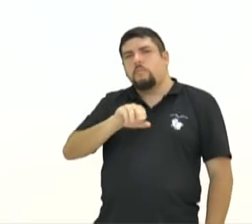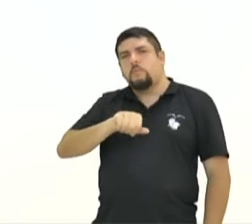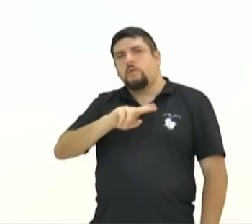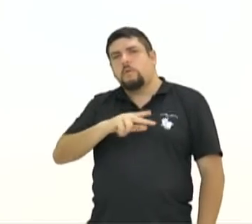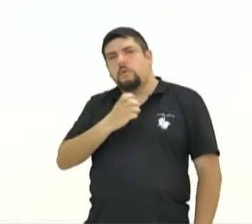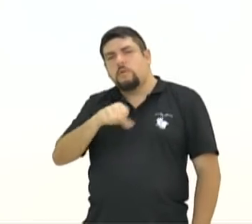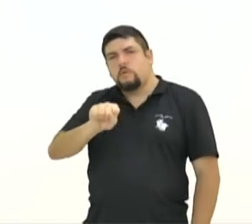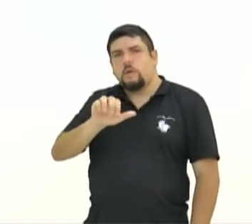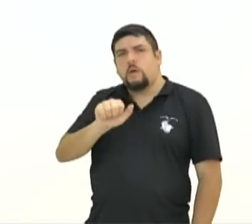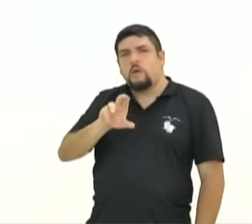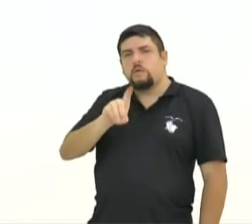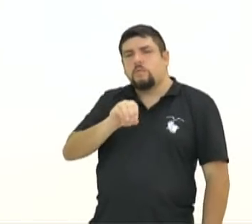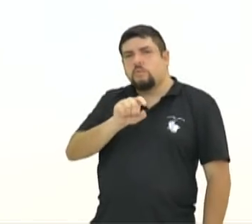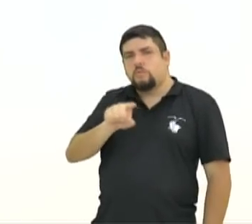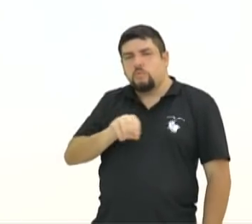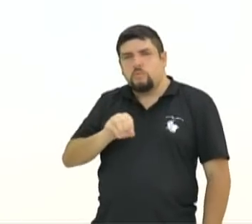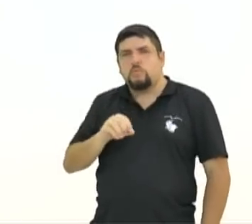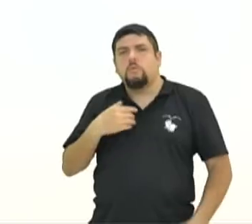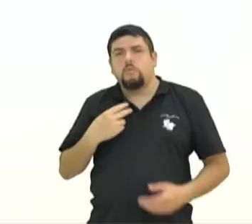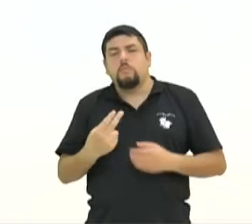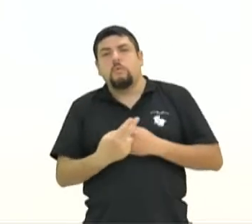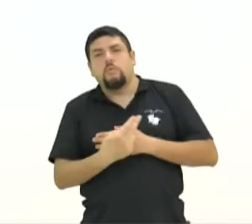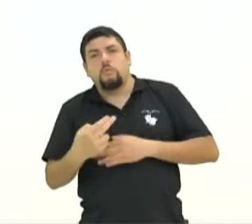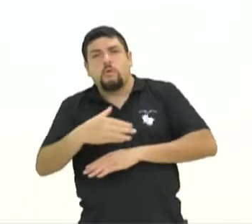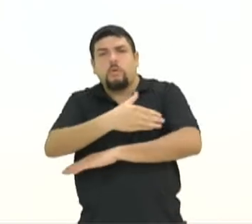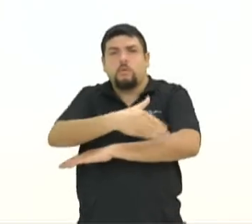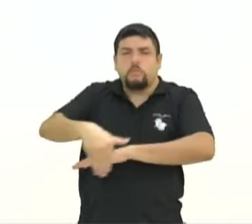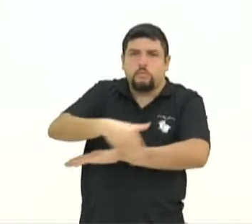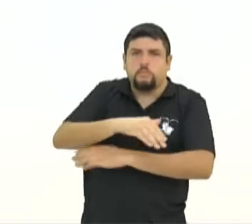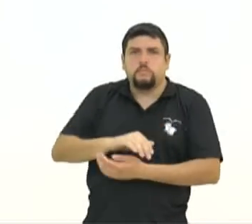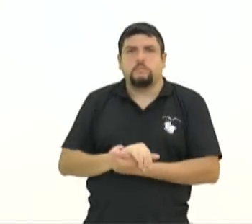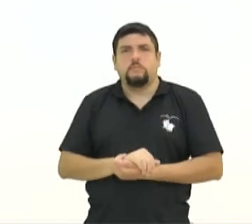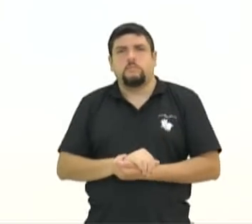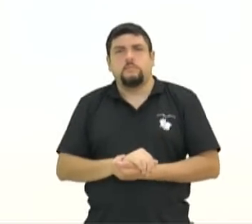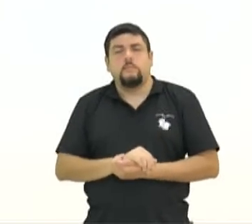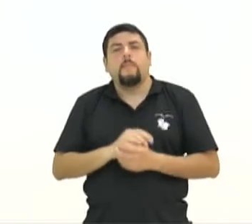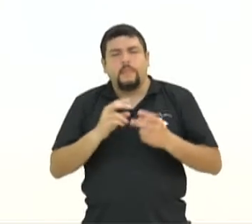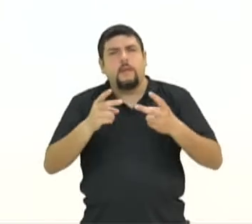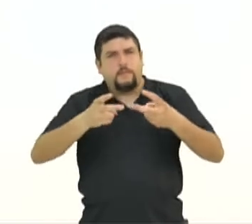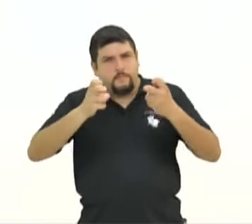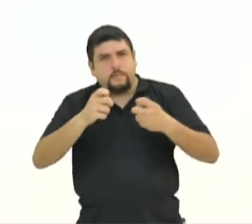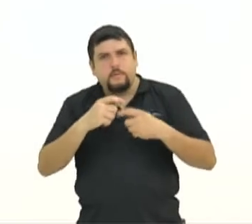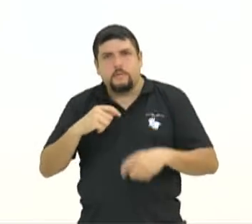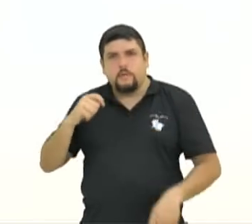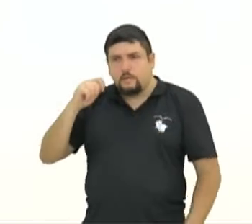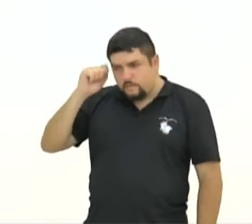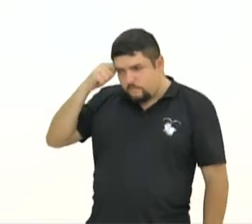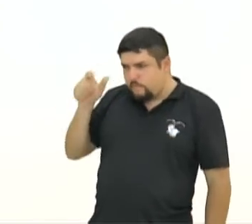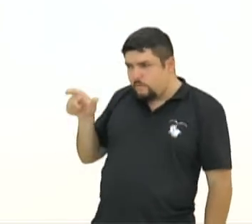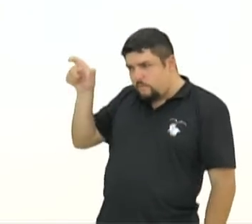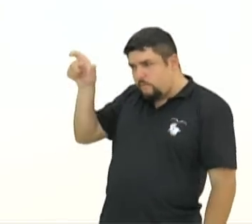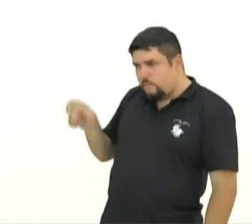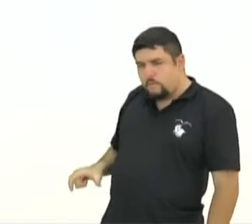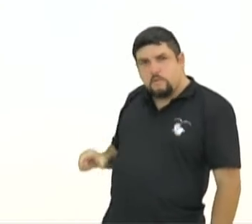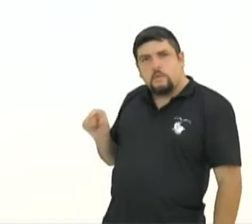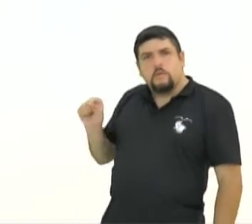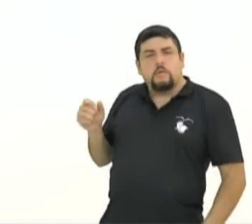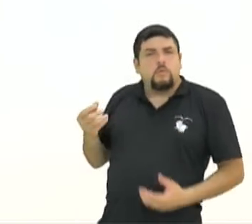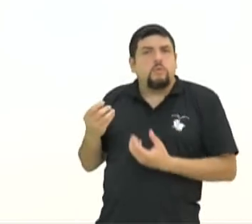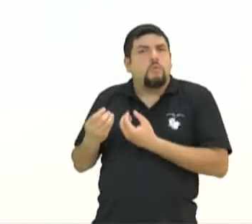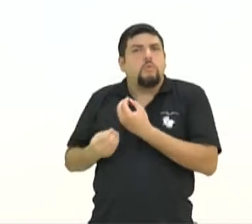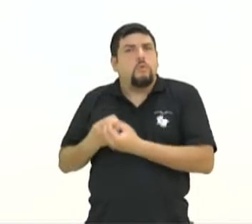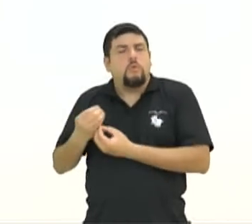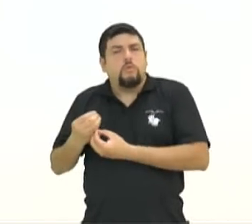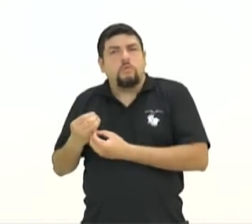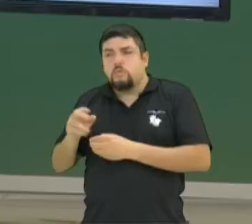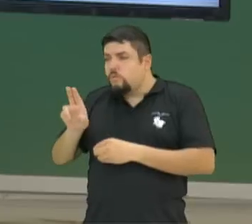endereço desse senhor. Então vejam aqui que o escravo de aluguel, né, ele podia, a propaganda que era feita a partir dessa